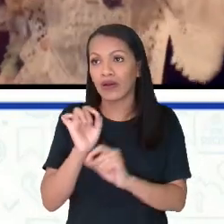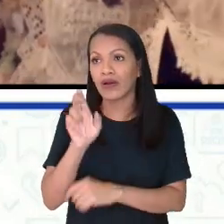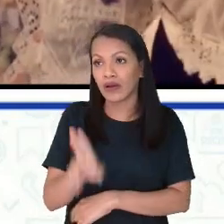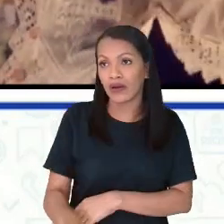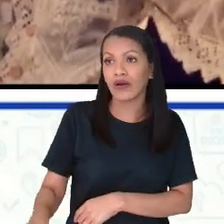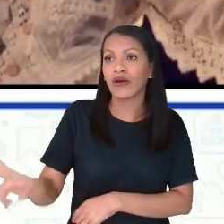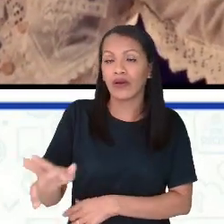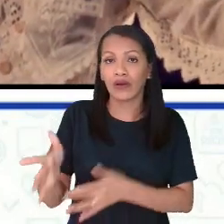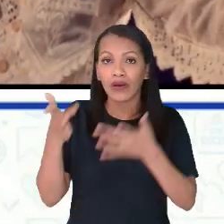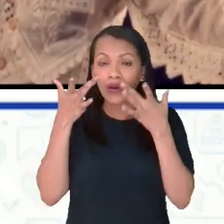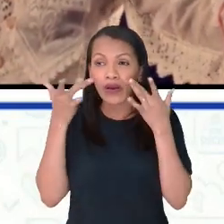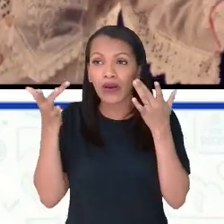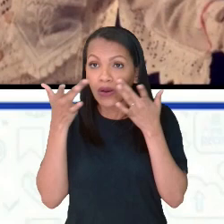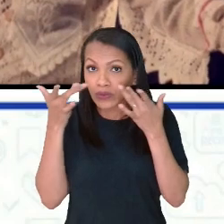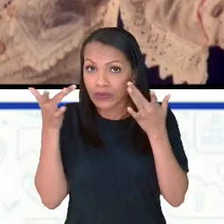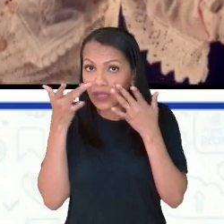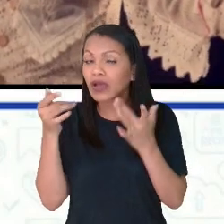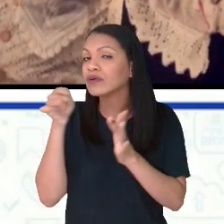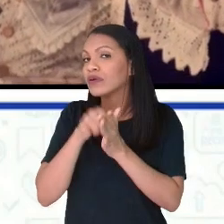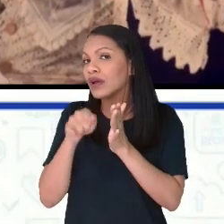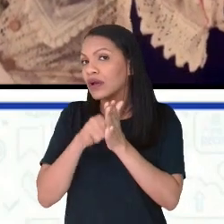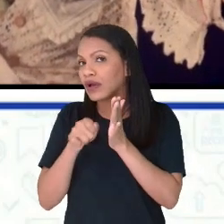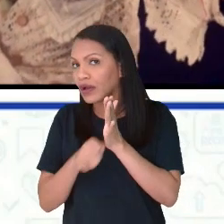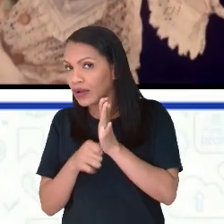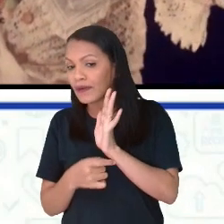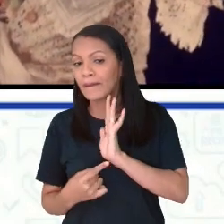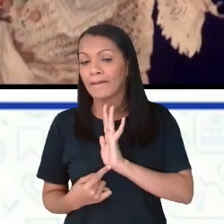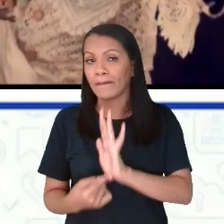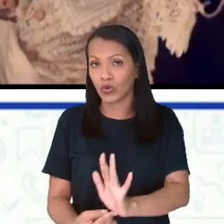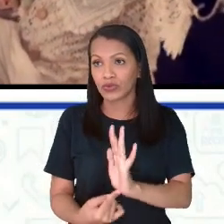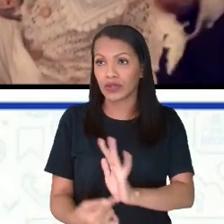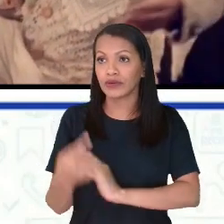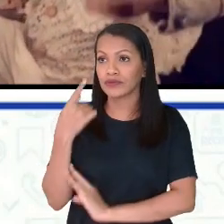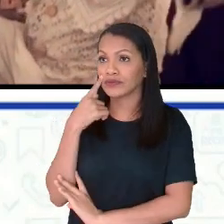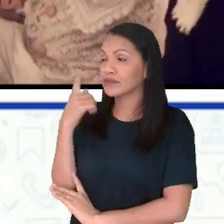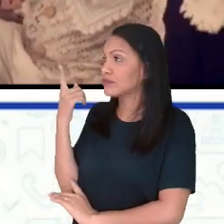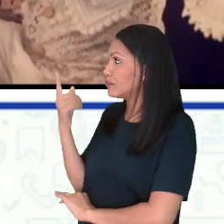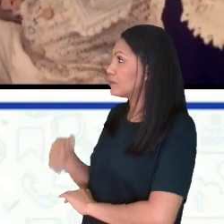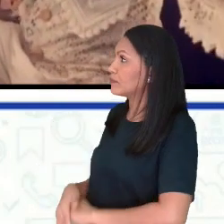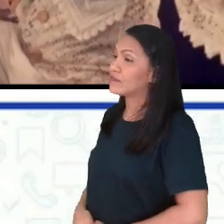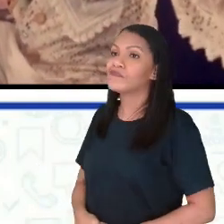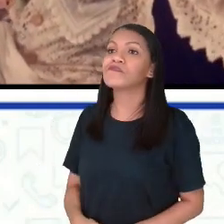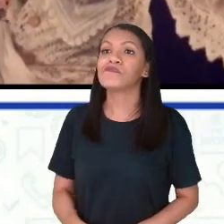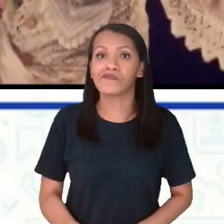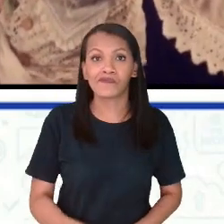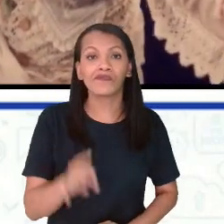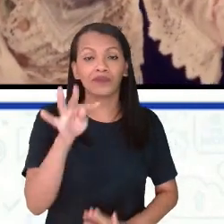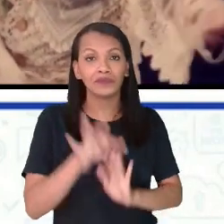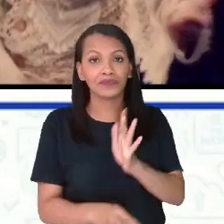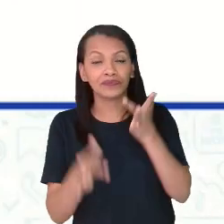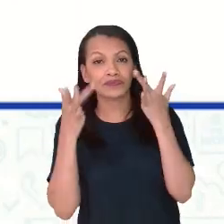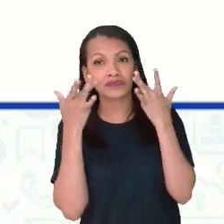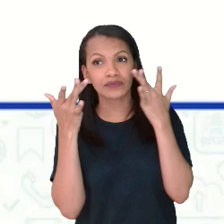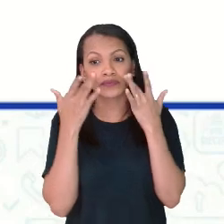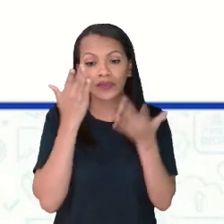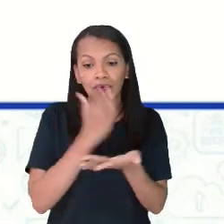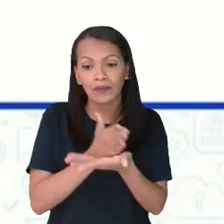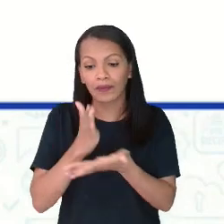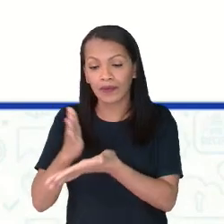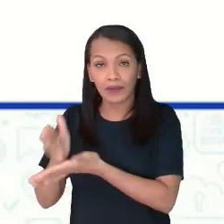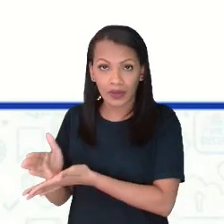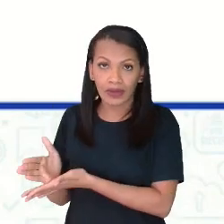nos textos, os quais são escritos para serem representados. E os textos teatrais são geralmente divididos em atos e